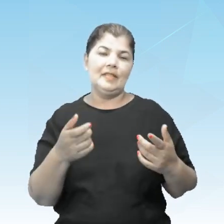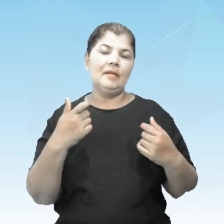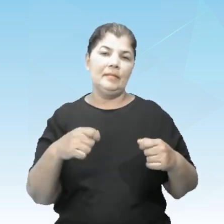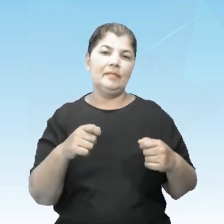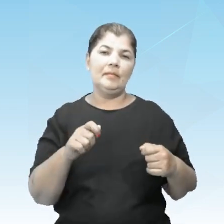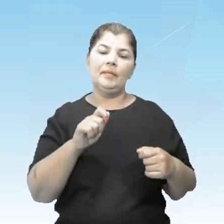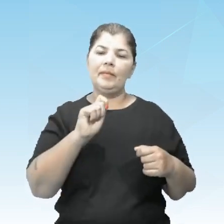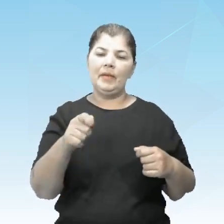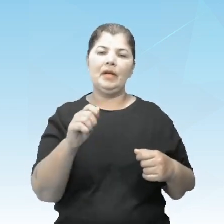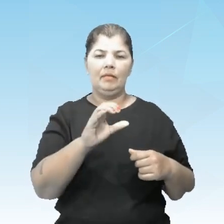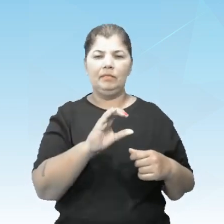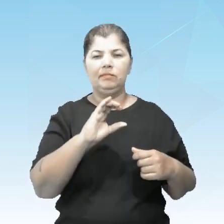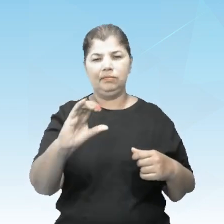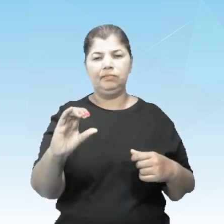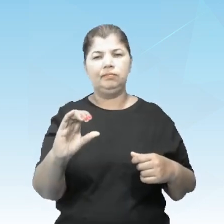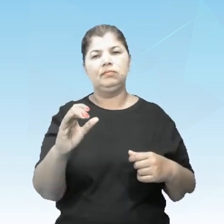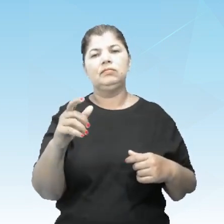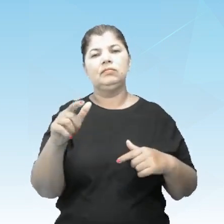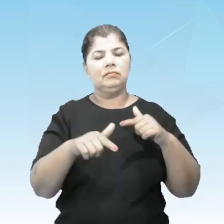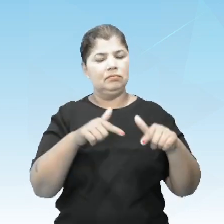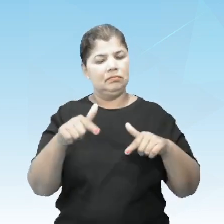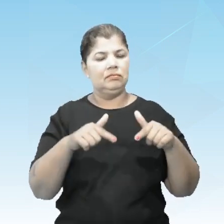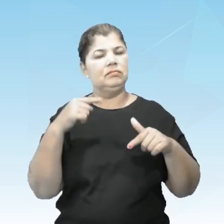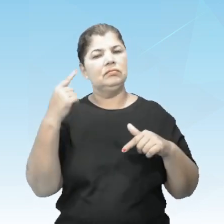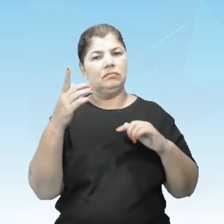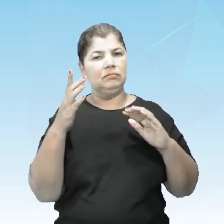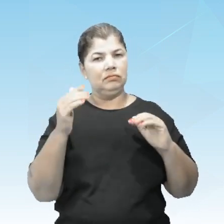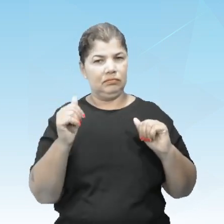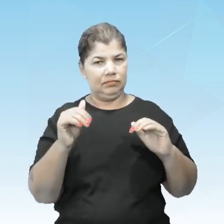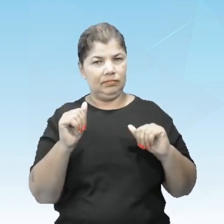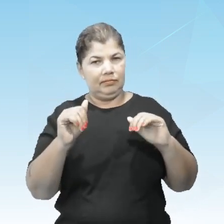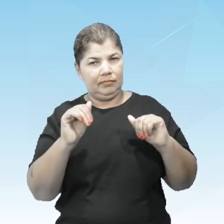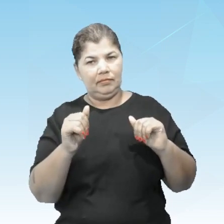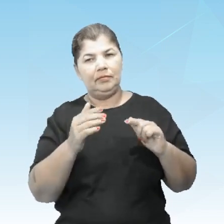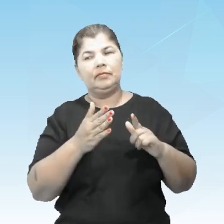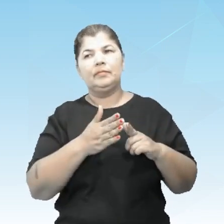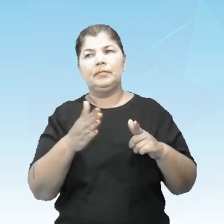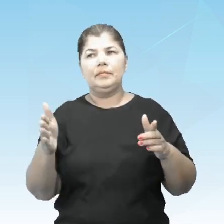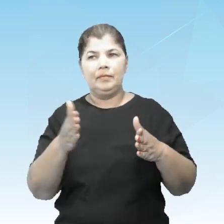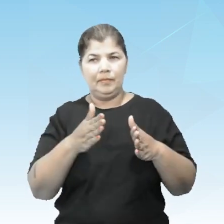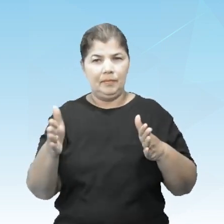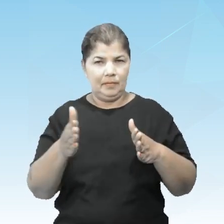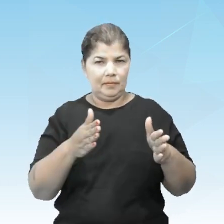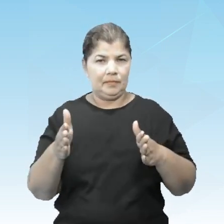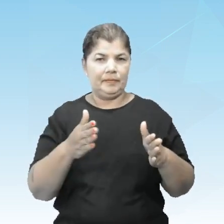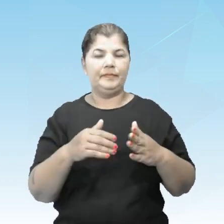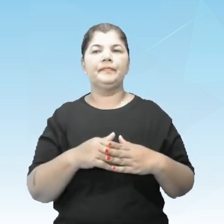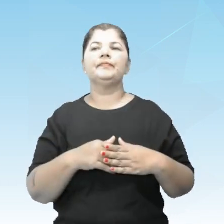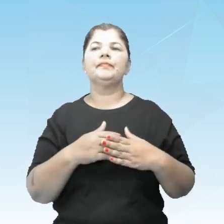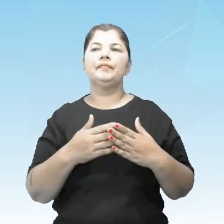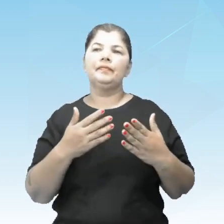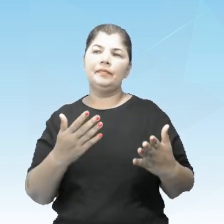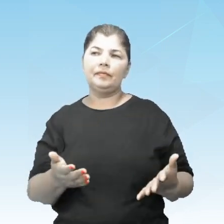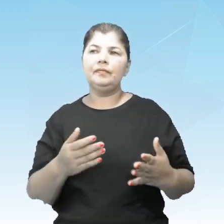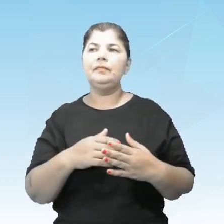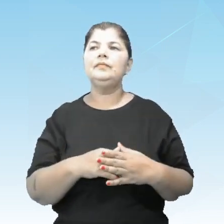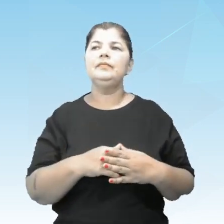indígenas para trabalhar com os espanhóis durante um determinado período do ano. Então, na realidade,